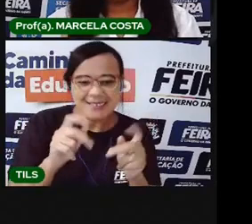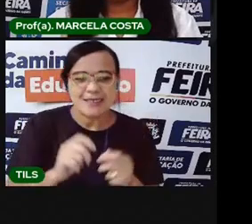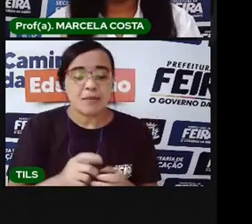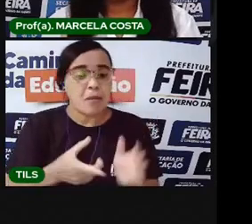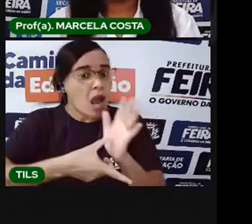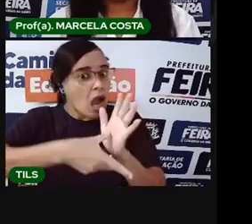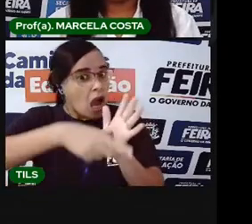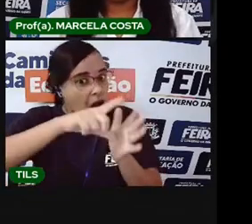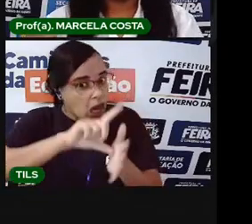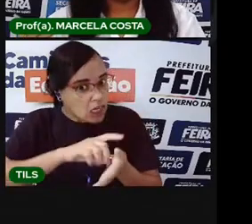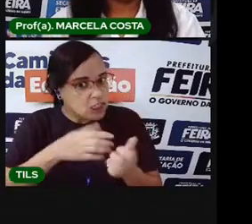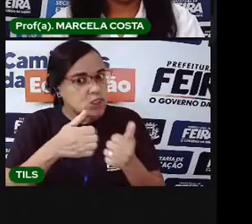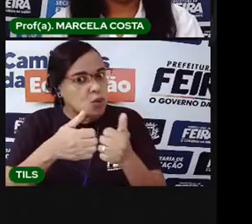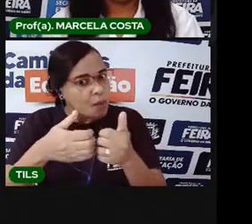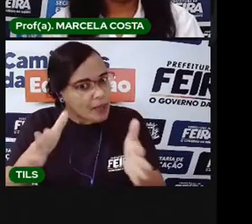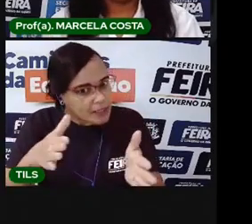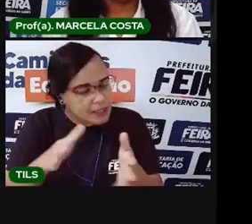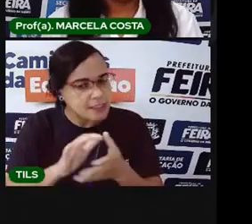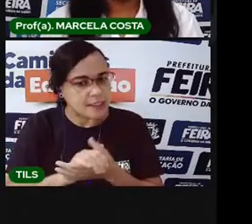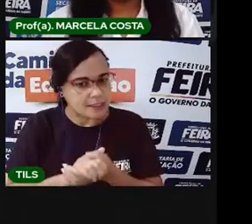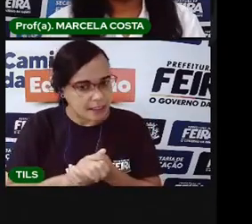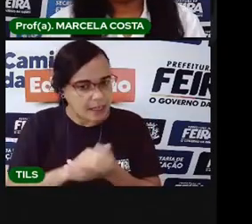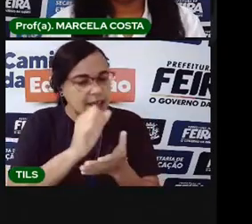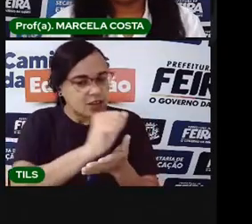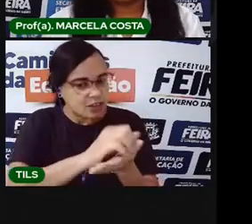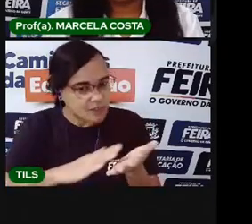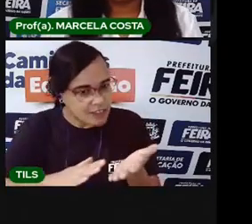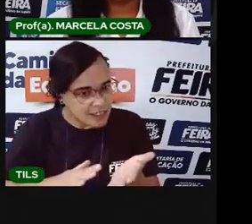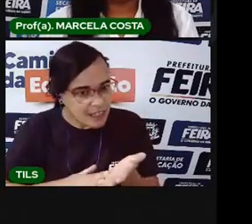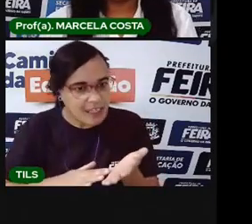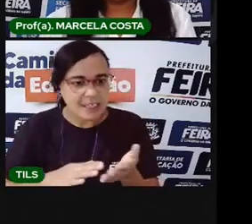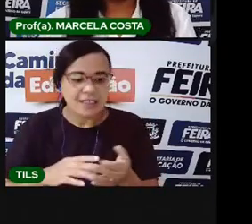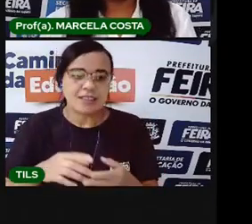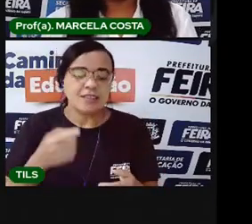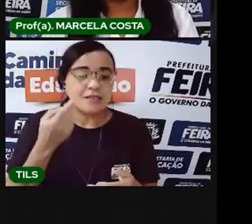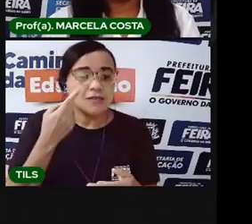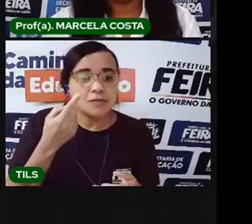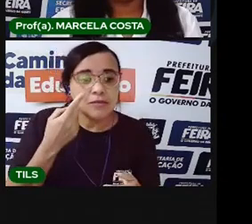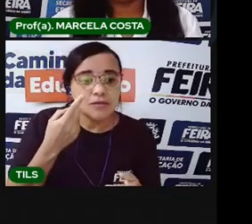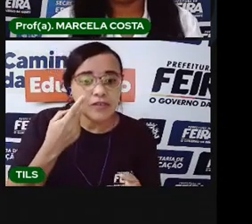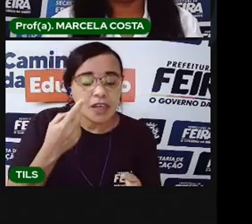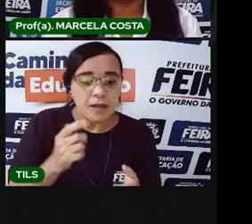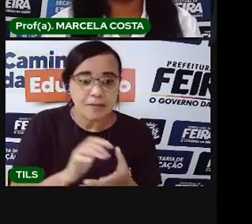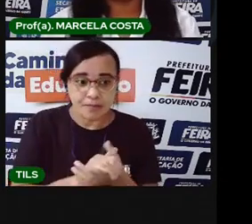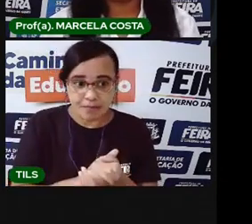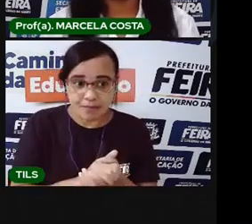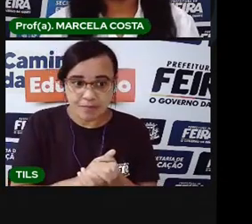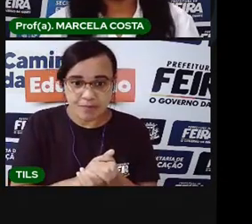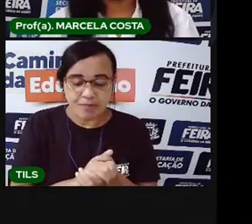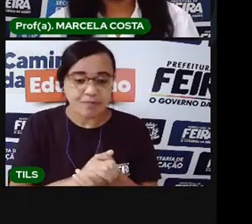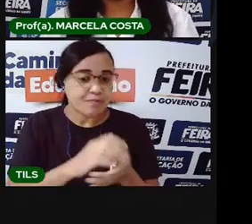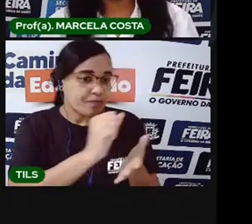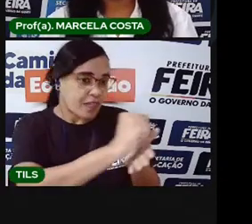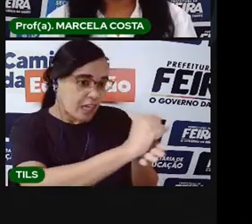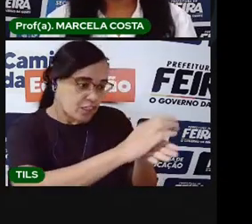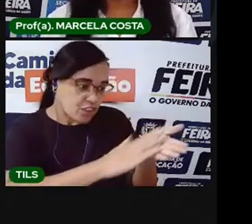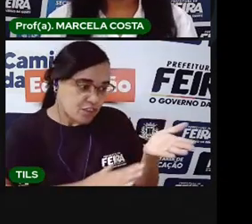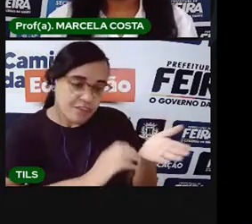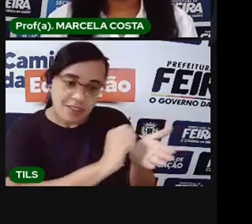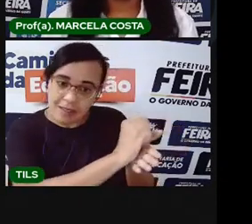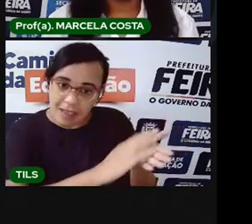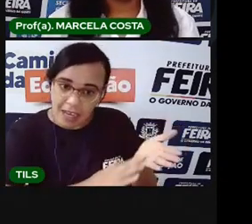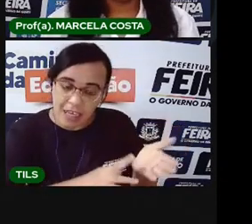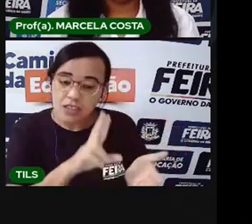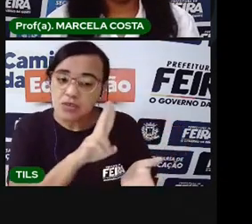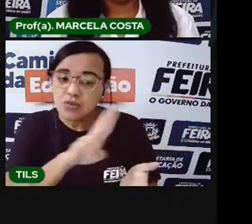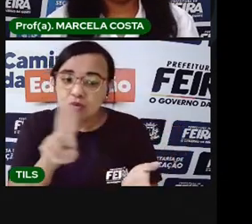Mas antes da gente começar na sequência, já escreve aí se você já sabe, e escreve aí na sua atividade o seu nome. E se